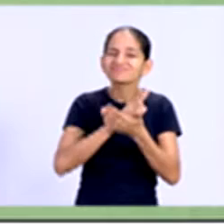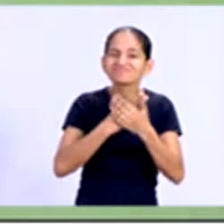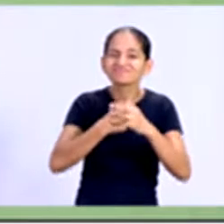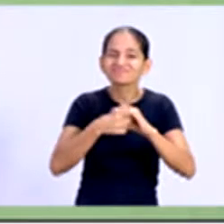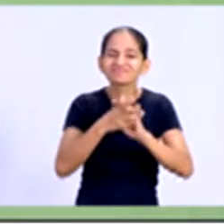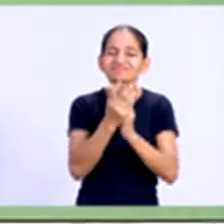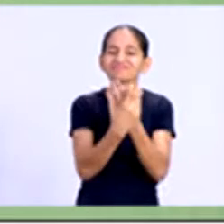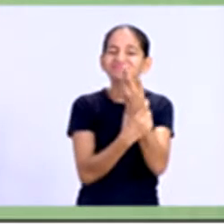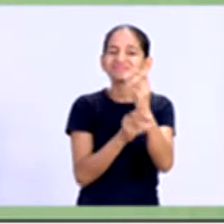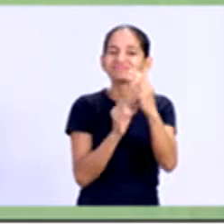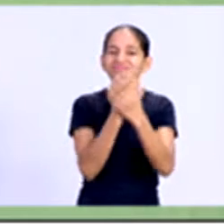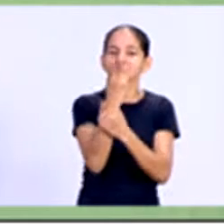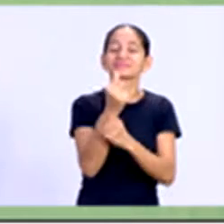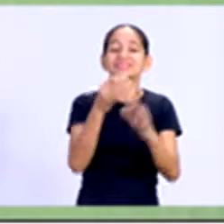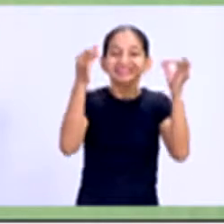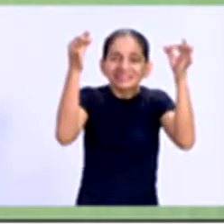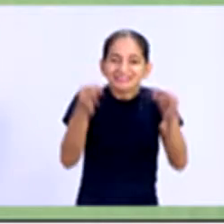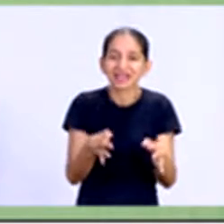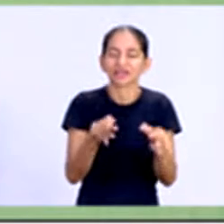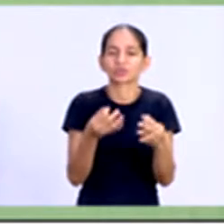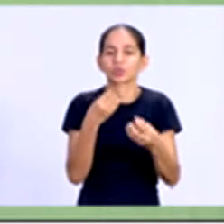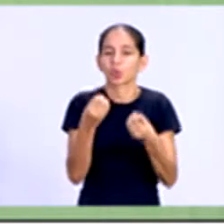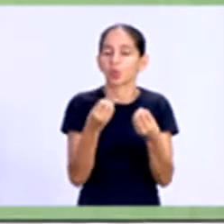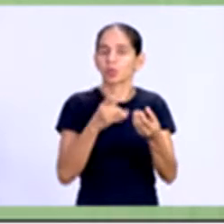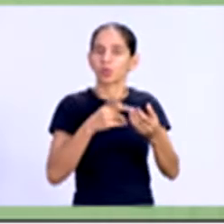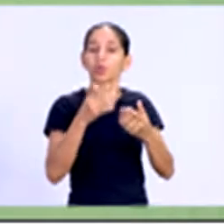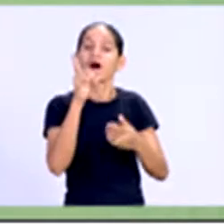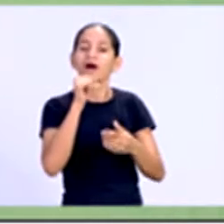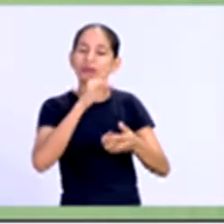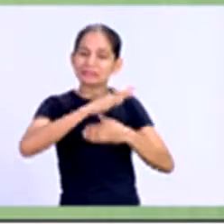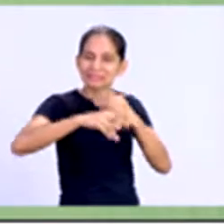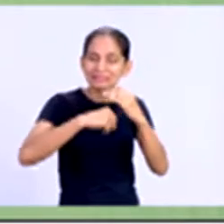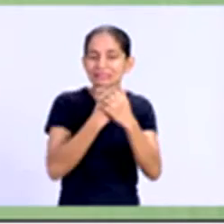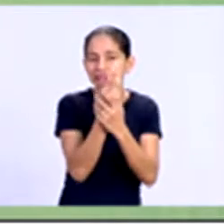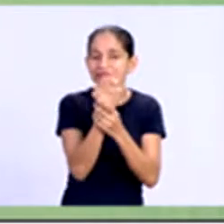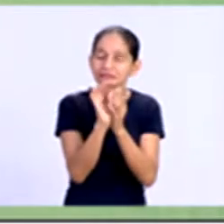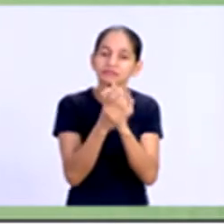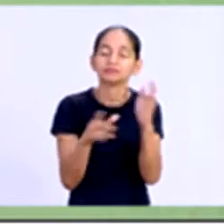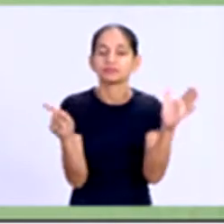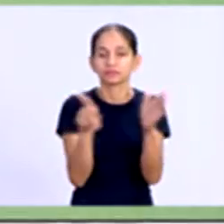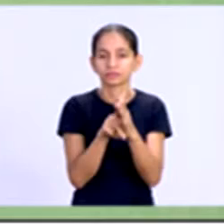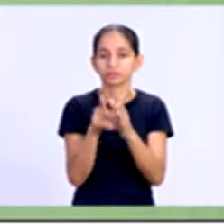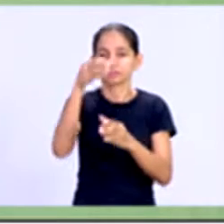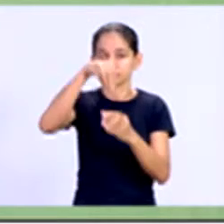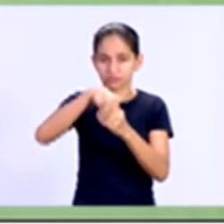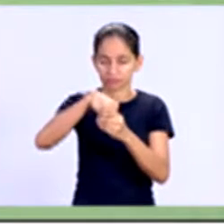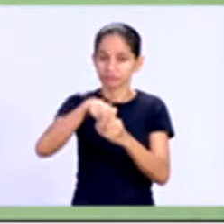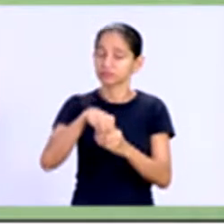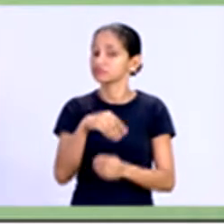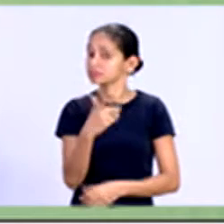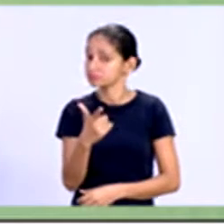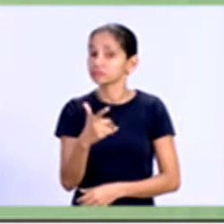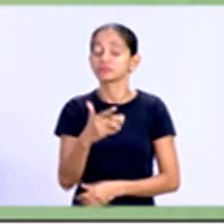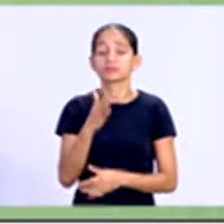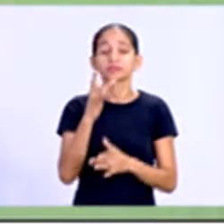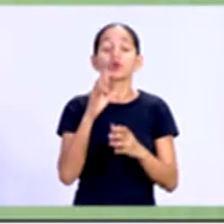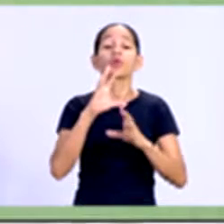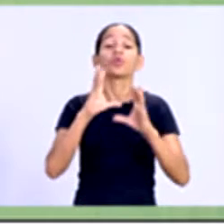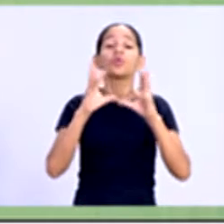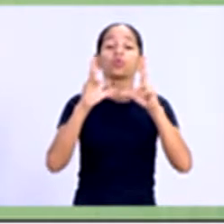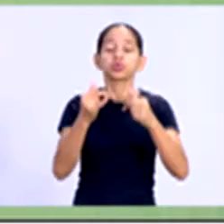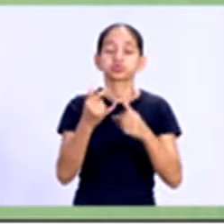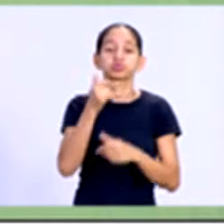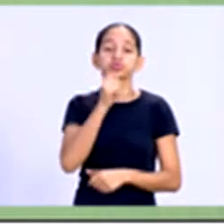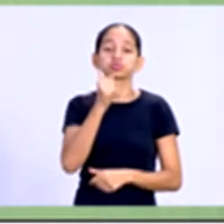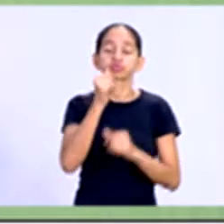passo corretamente sobre como higienizar as mãos para o ambiente de trabalho em uma UPR. Cabelos presos e